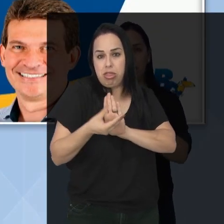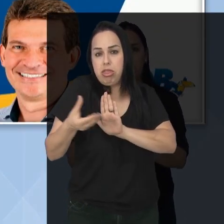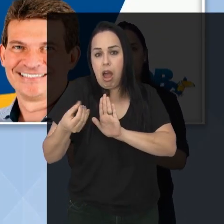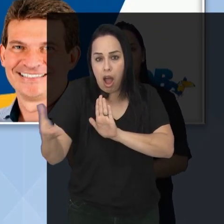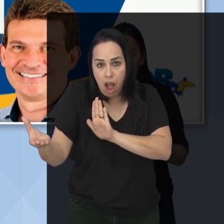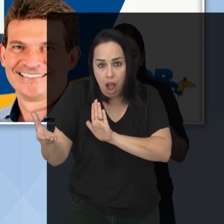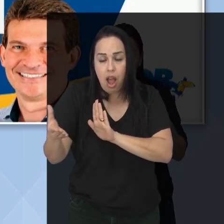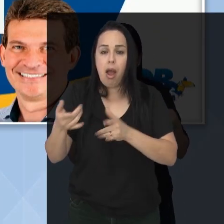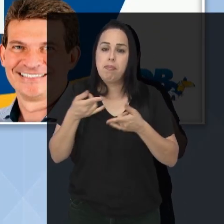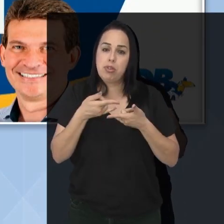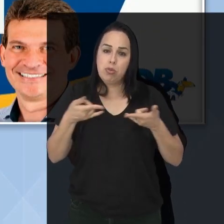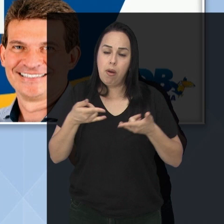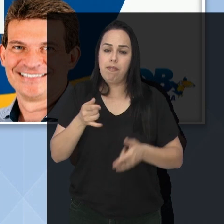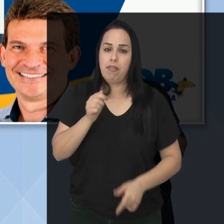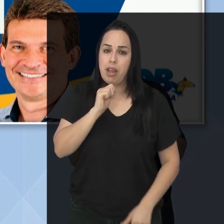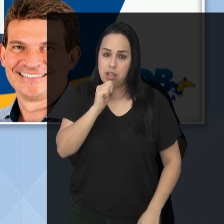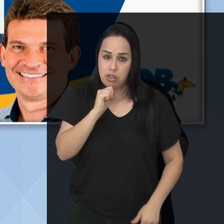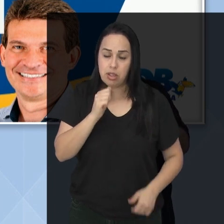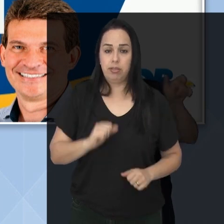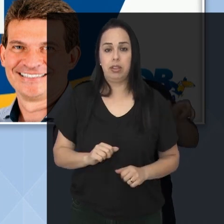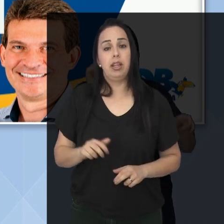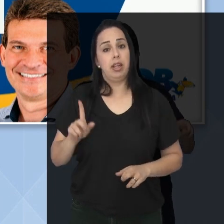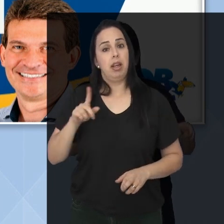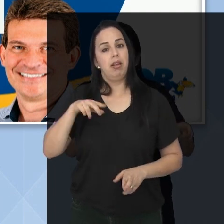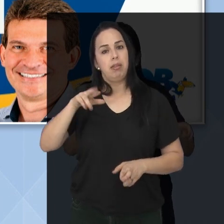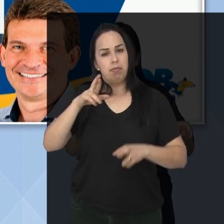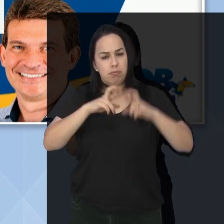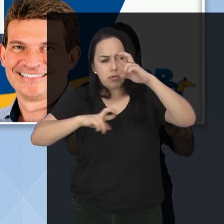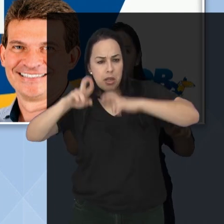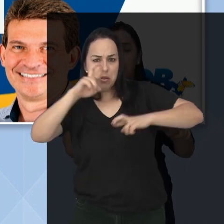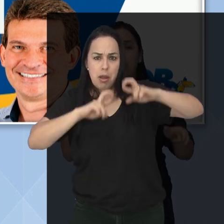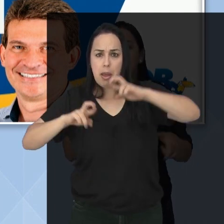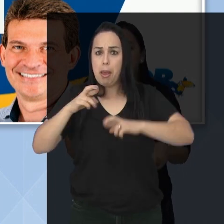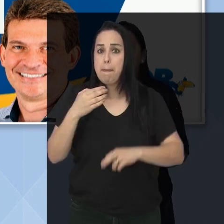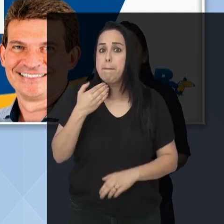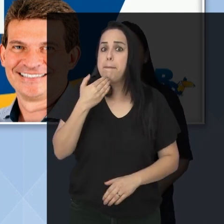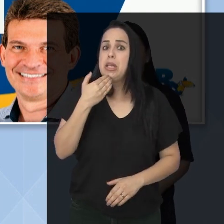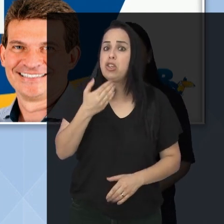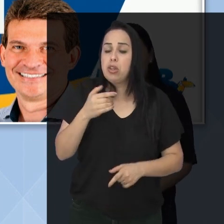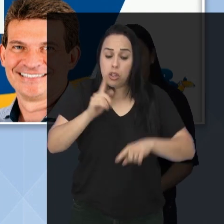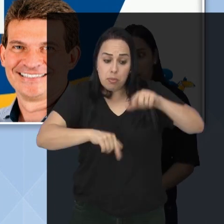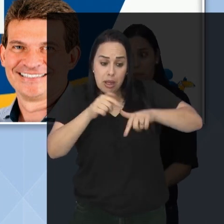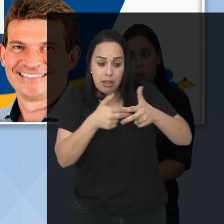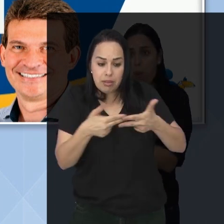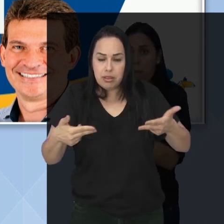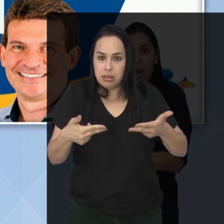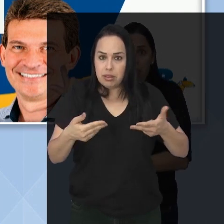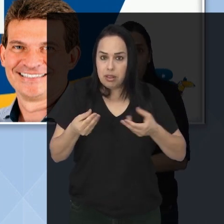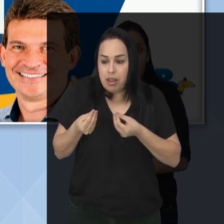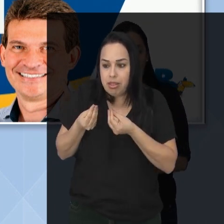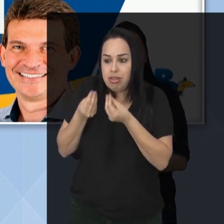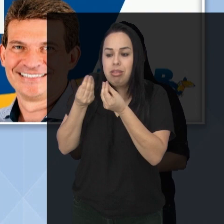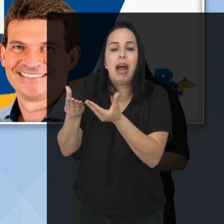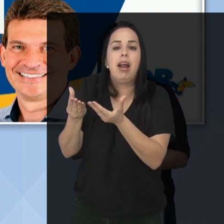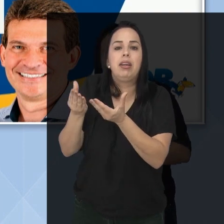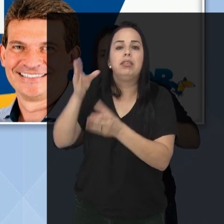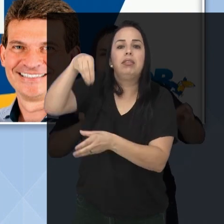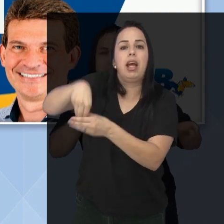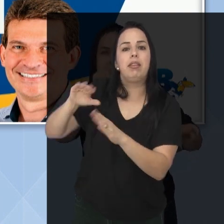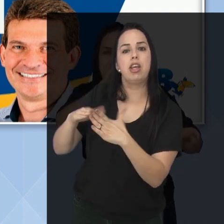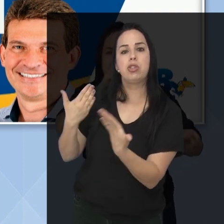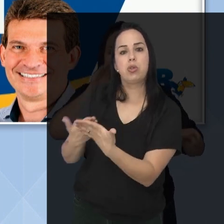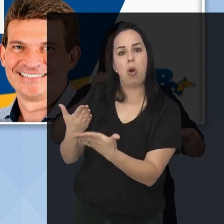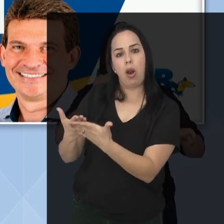da cidade. Ele comentou que vem fiscalizando o serviço e o pedido é para que os produtos também sejam oferecidos nas escolas da